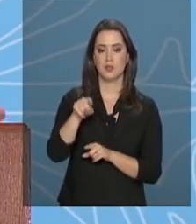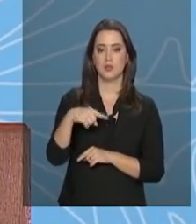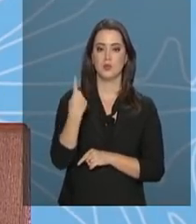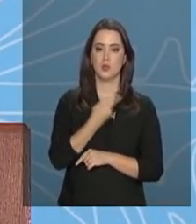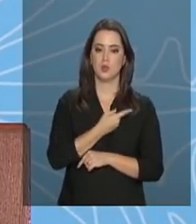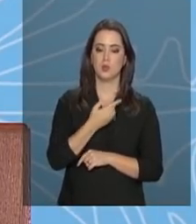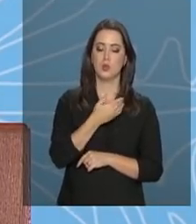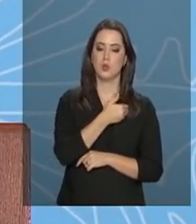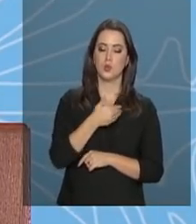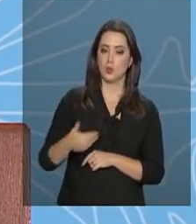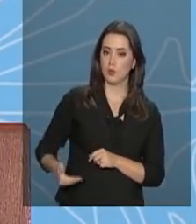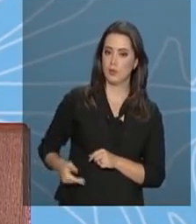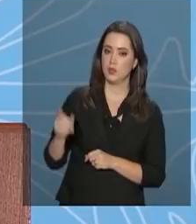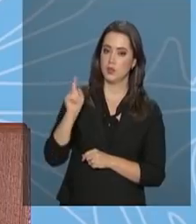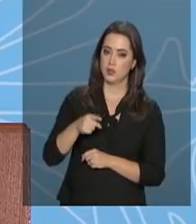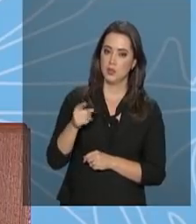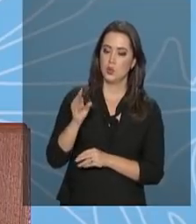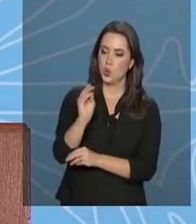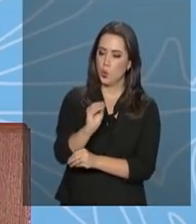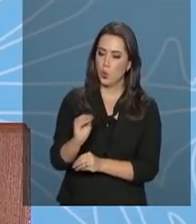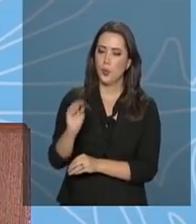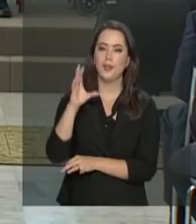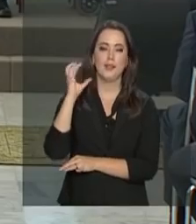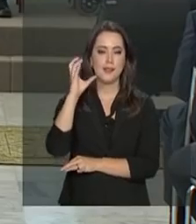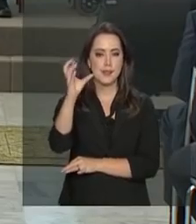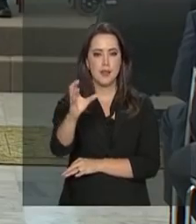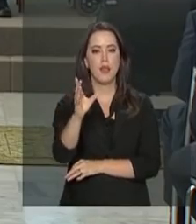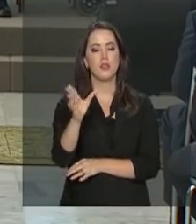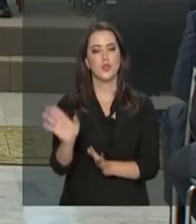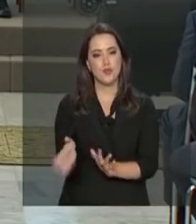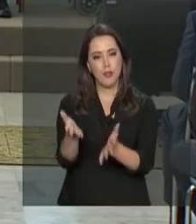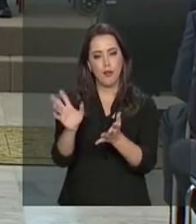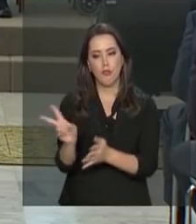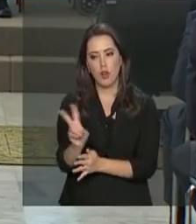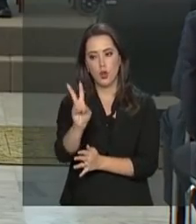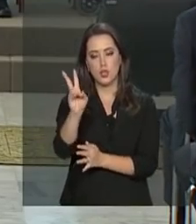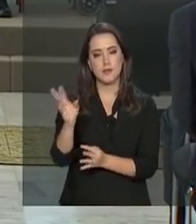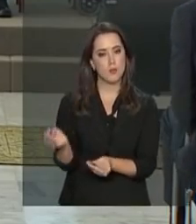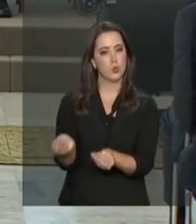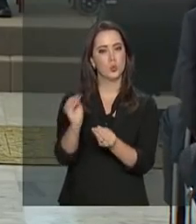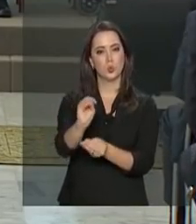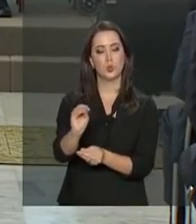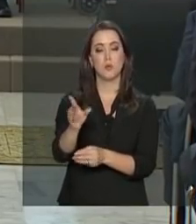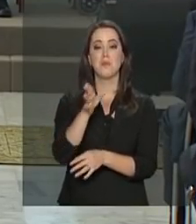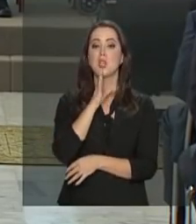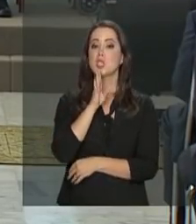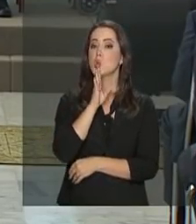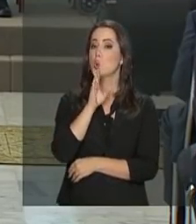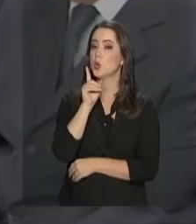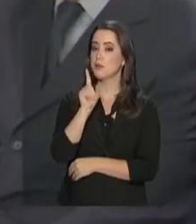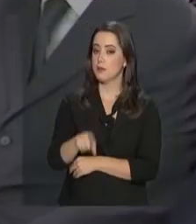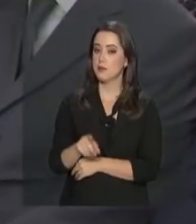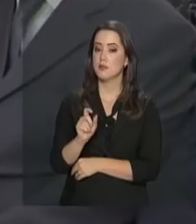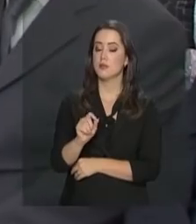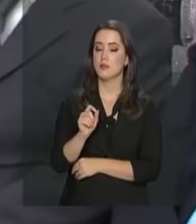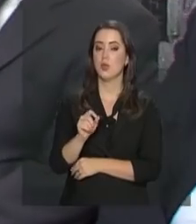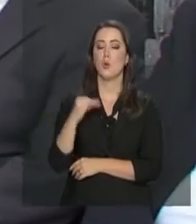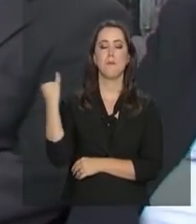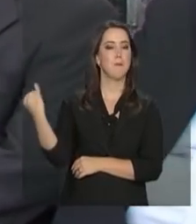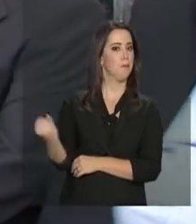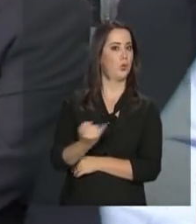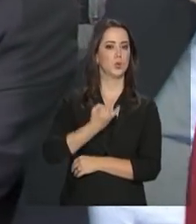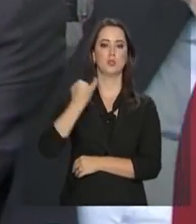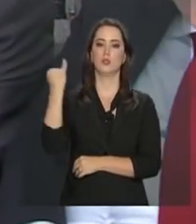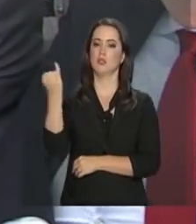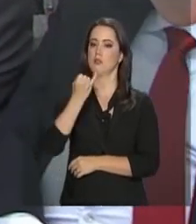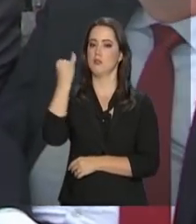nosso é um governo que valoriza a ciência e reconhece o papel fundamental